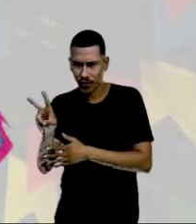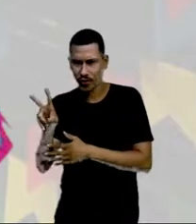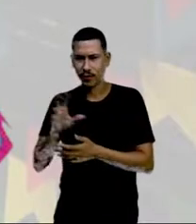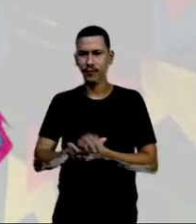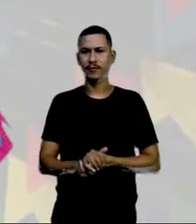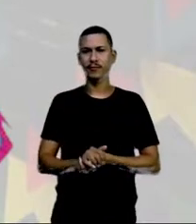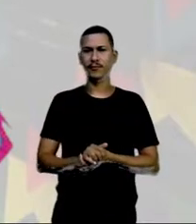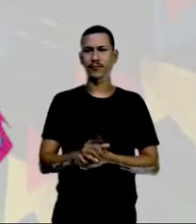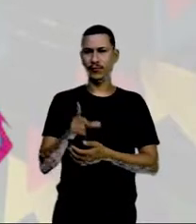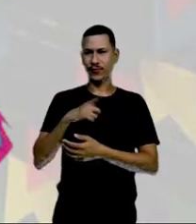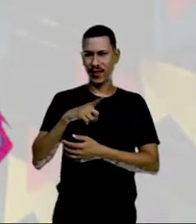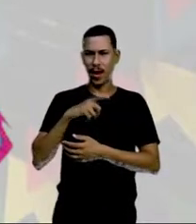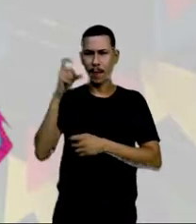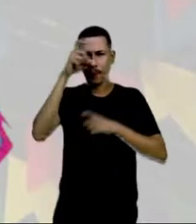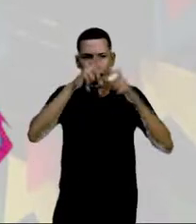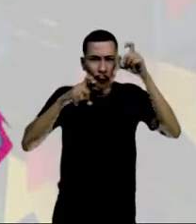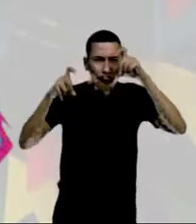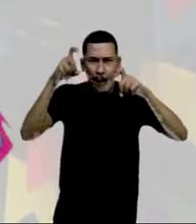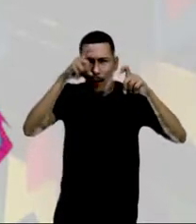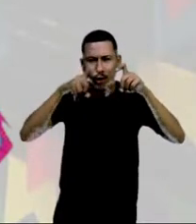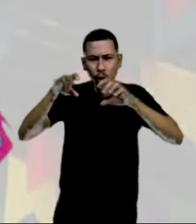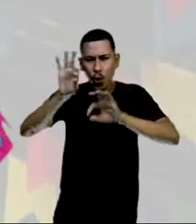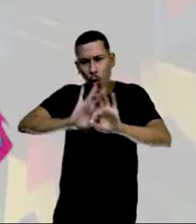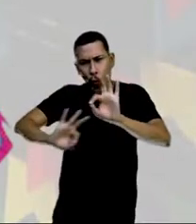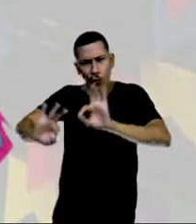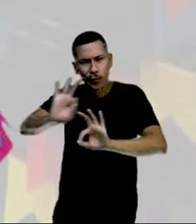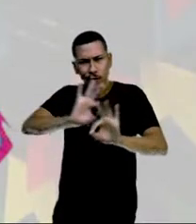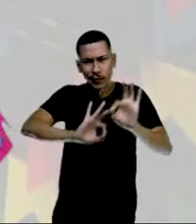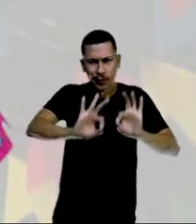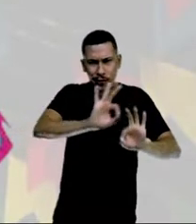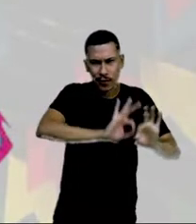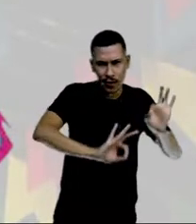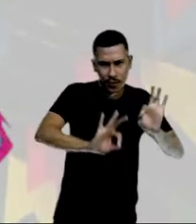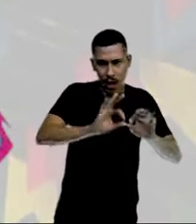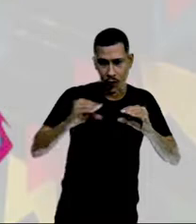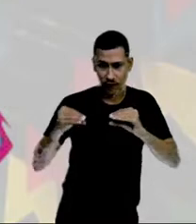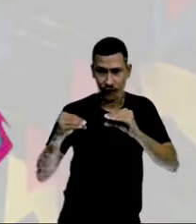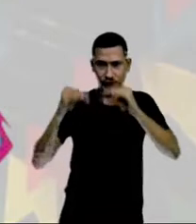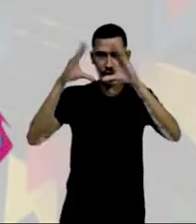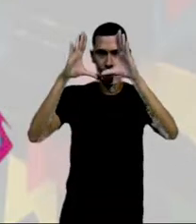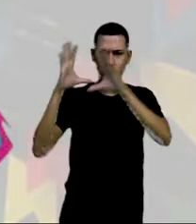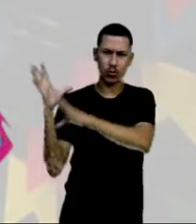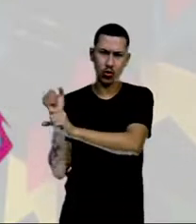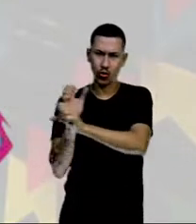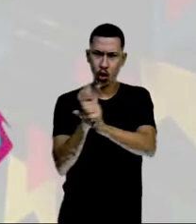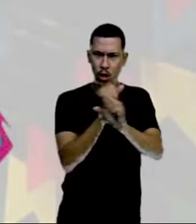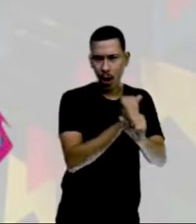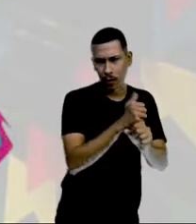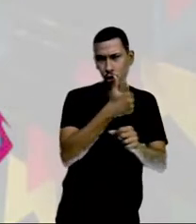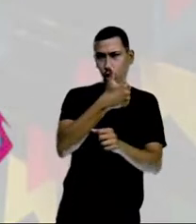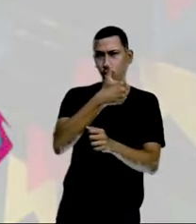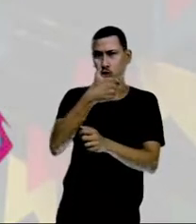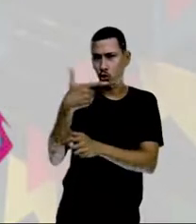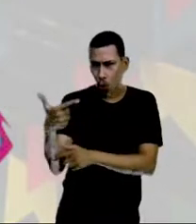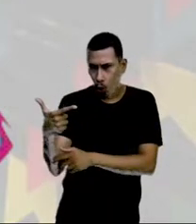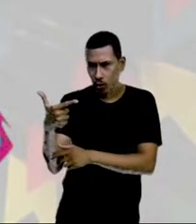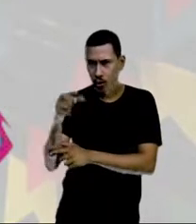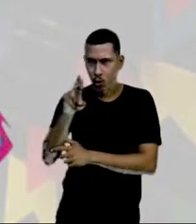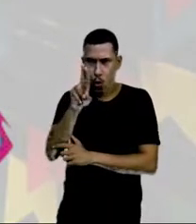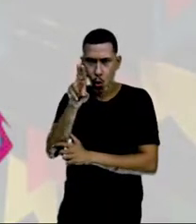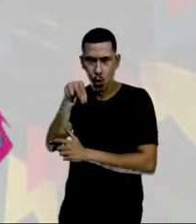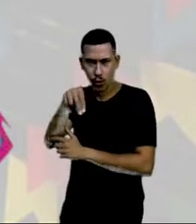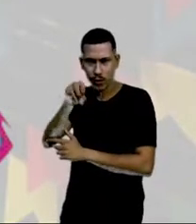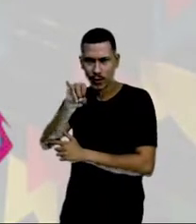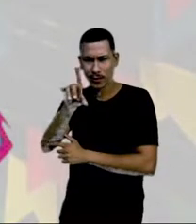ela tem a preocupação de organizar o volume total de 12 unidades